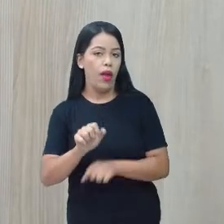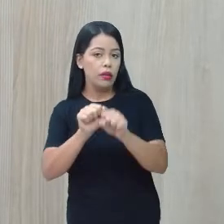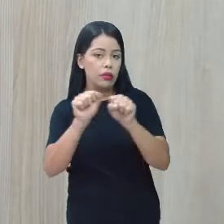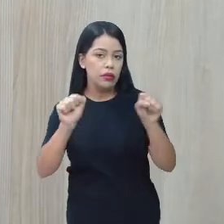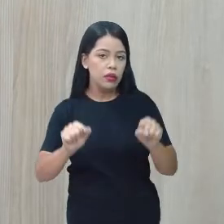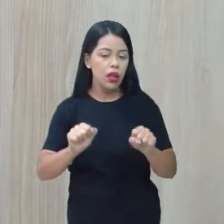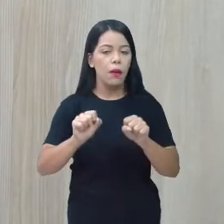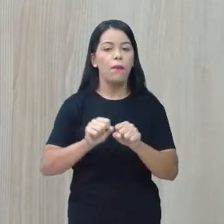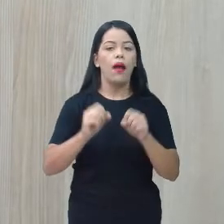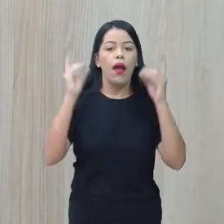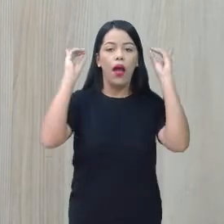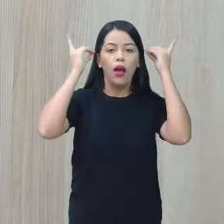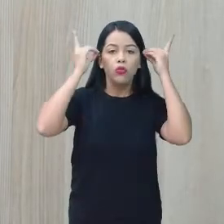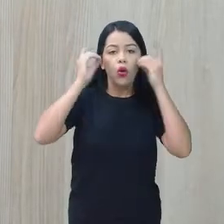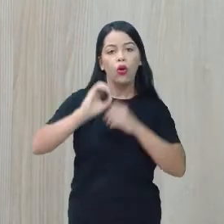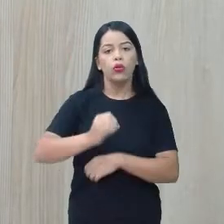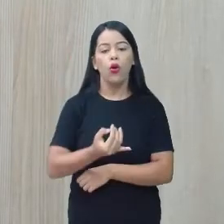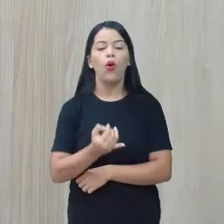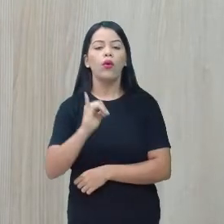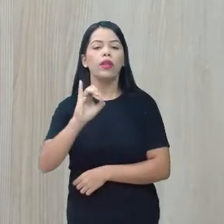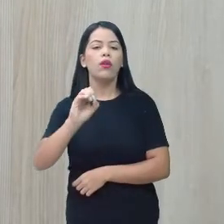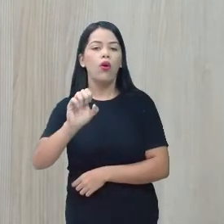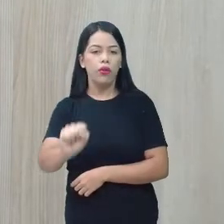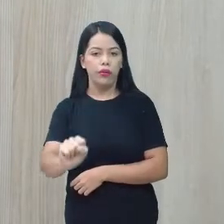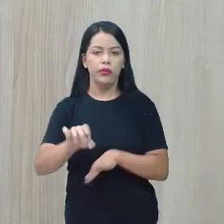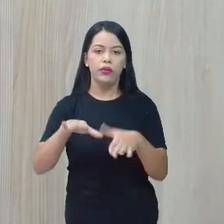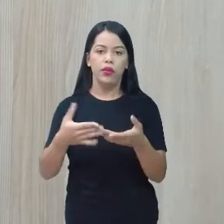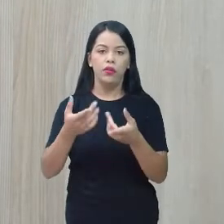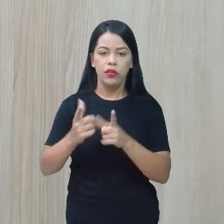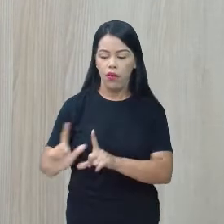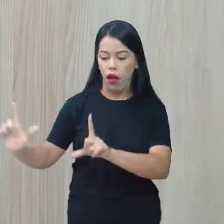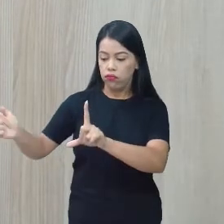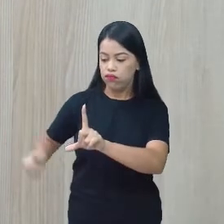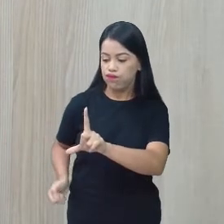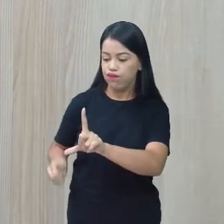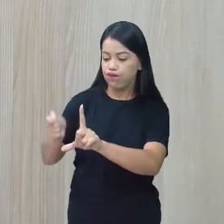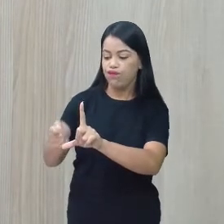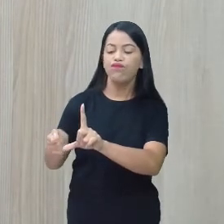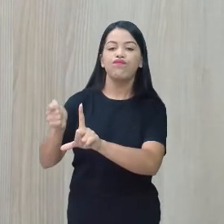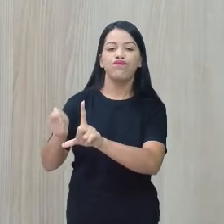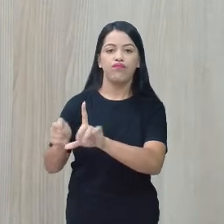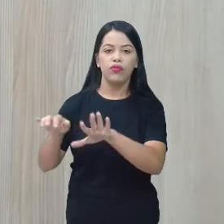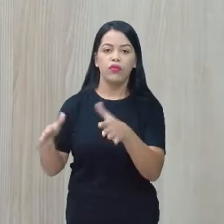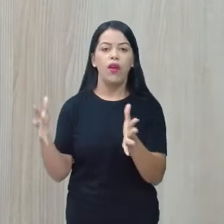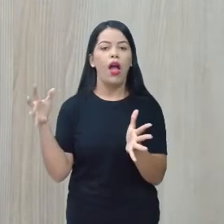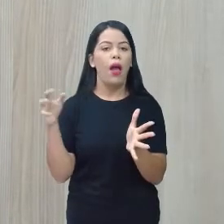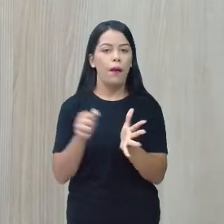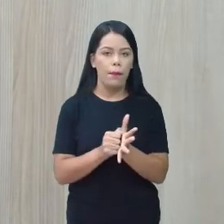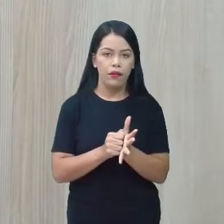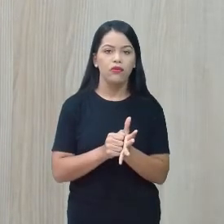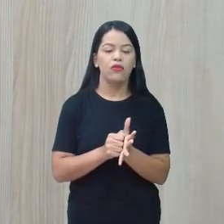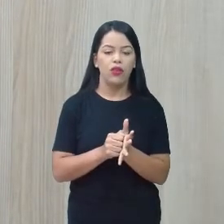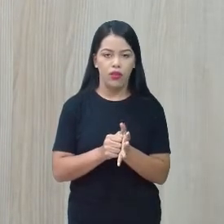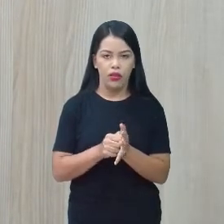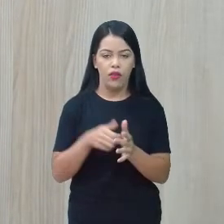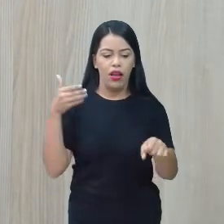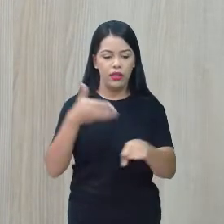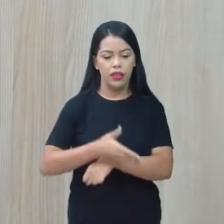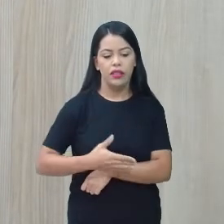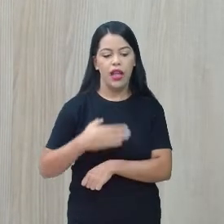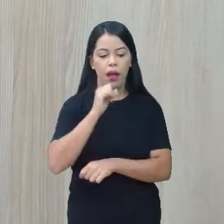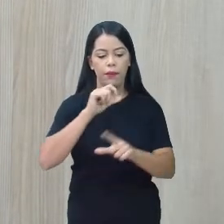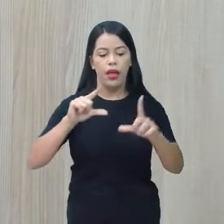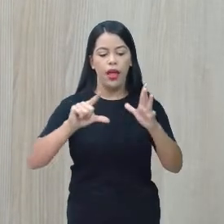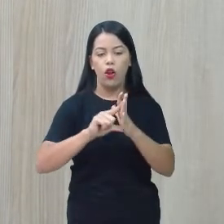Android, seja no iOS, tá bom? Então, você vai colocar lá a sua câmera, vai ser direcionado para a loja de